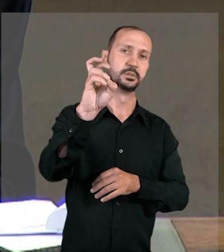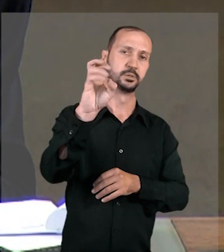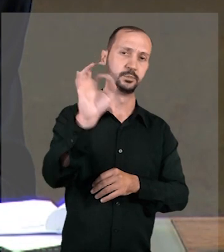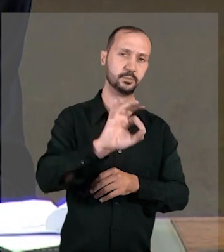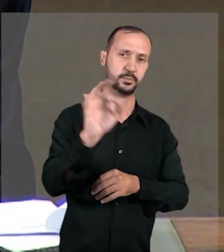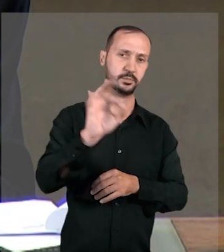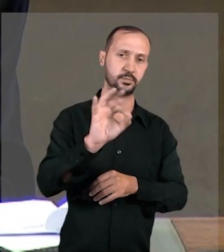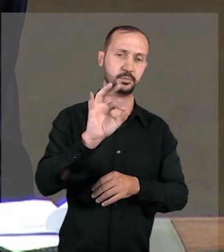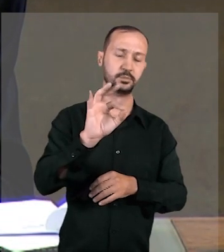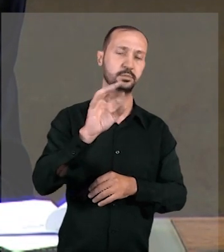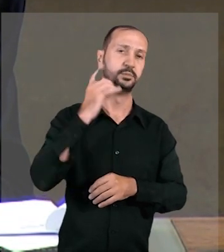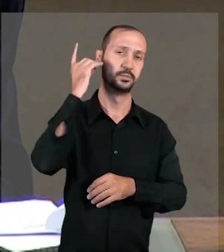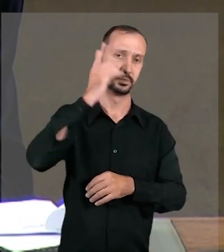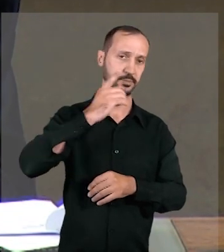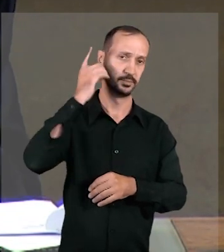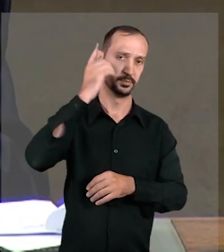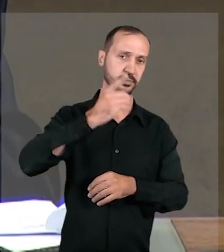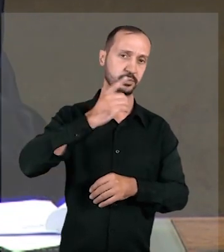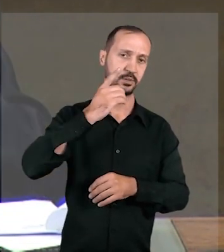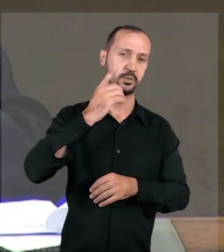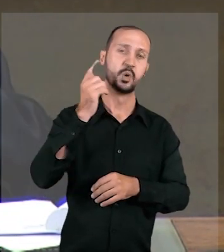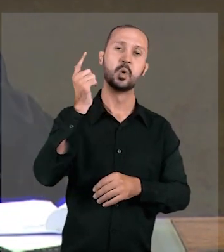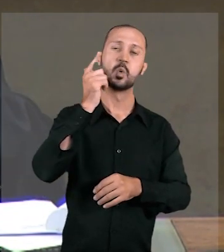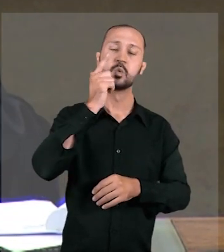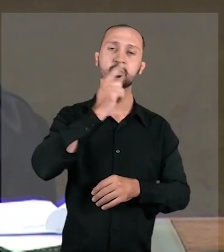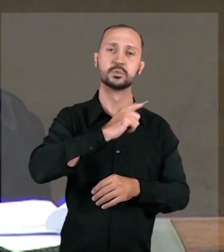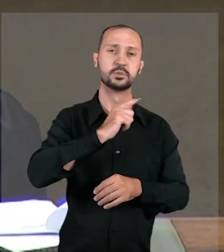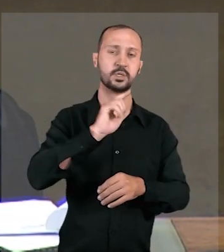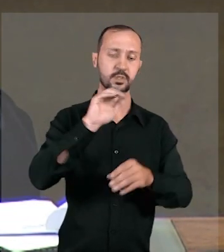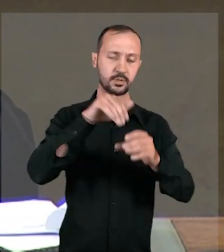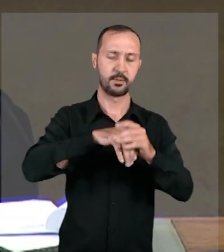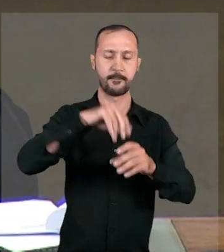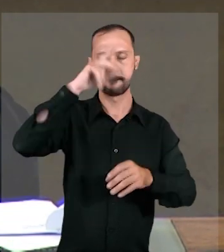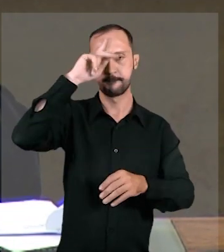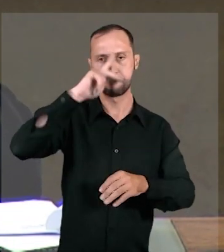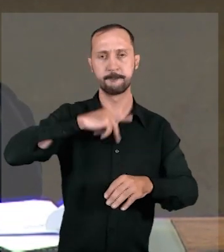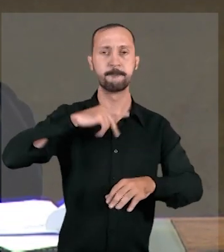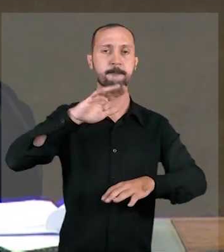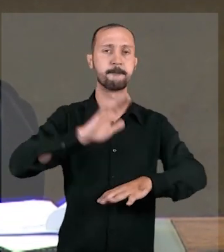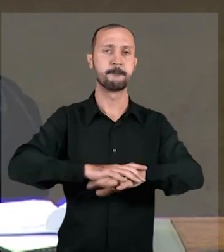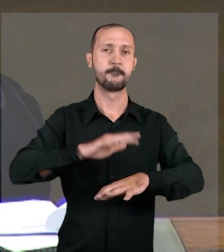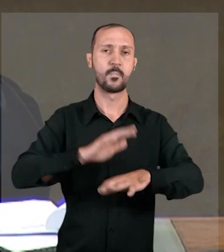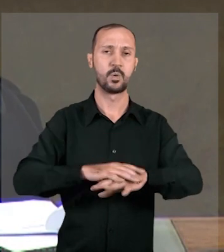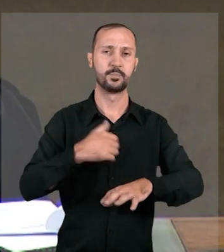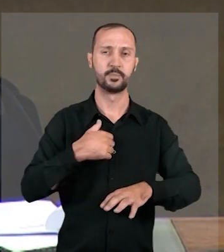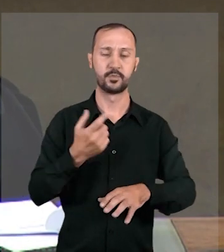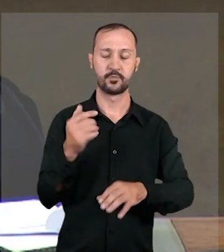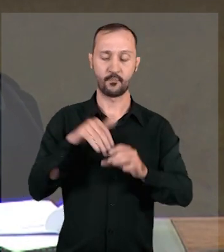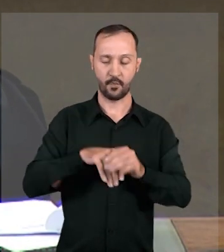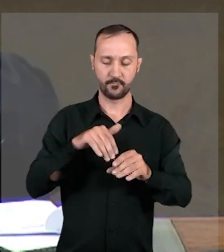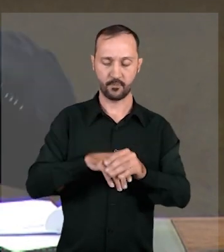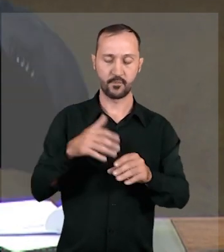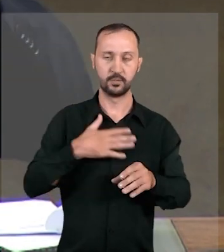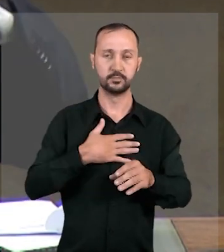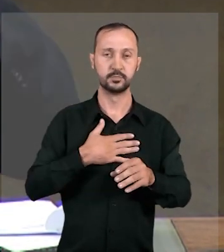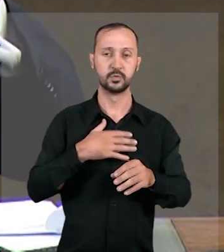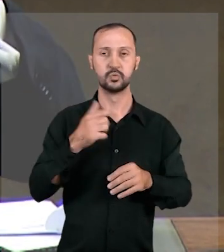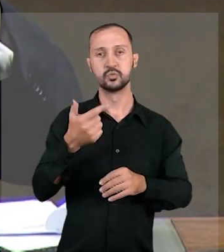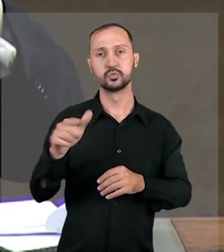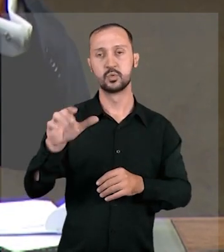5% dos deputados federais são eleitos com votação própria. Portanto, os